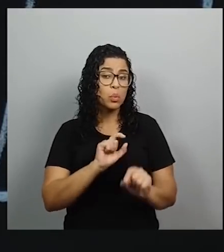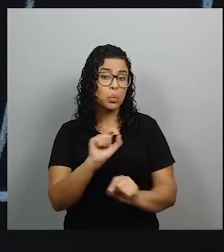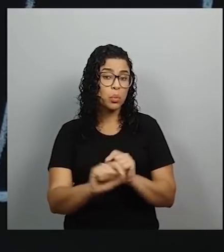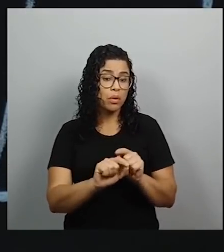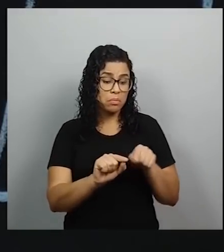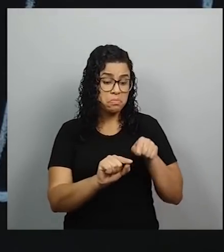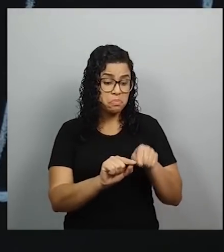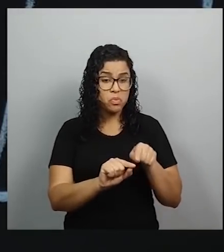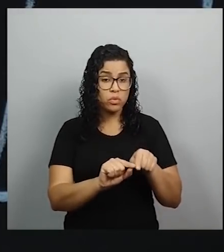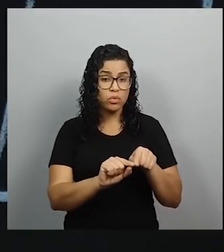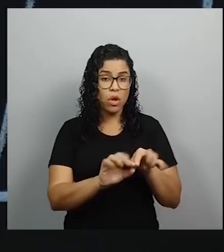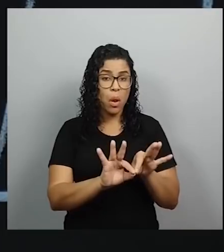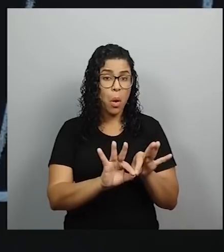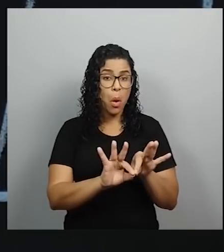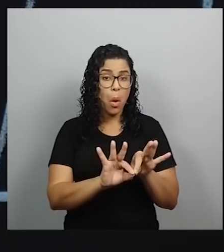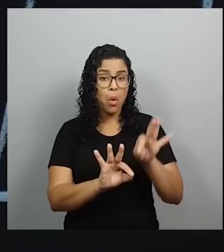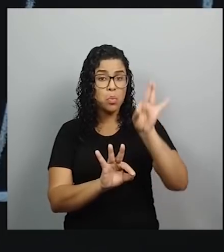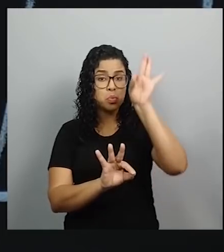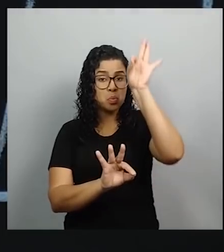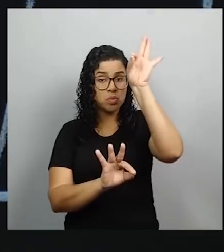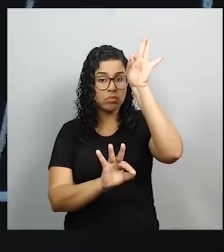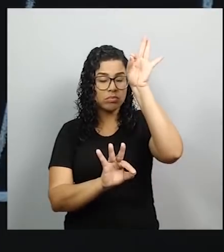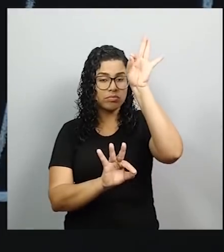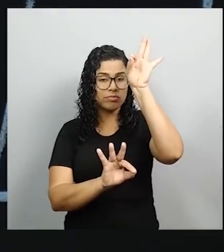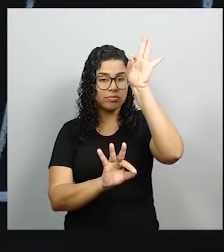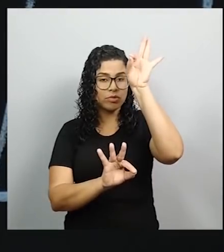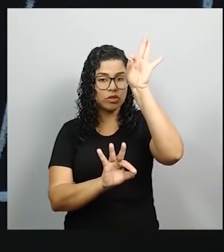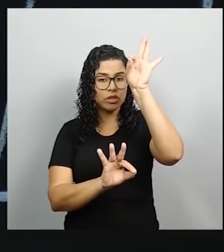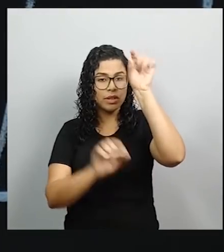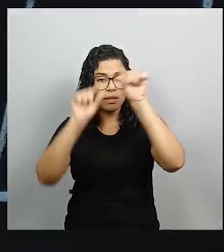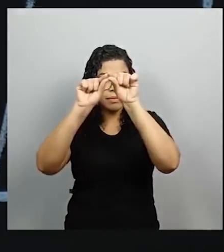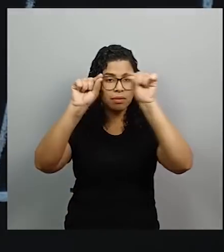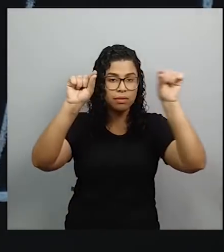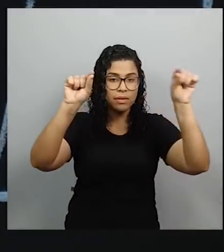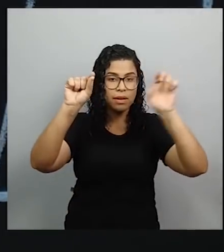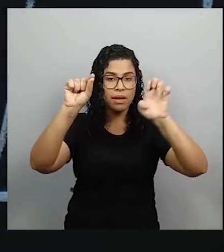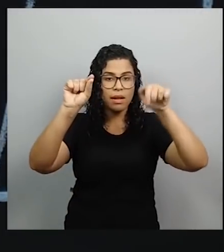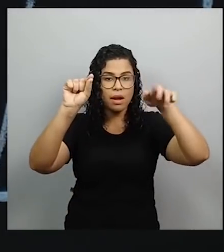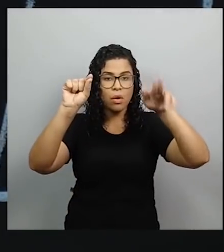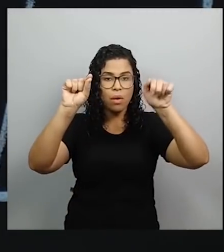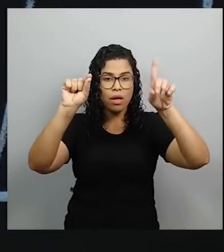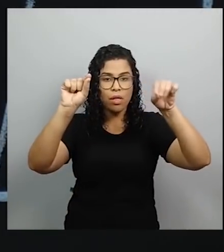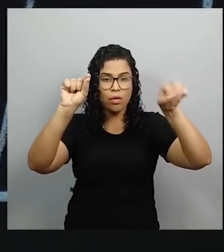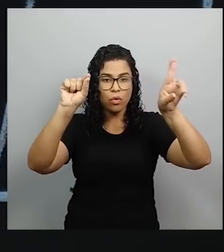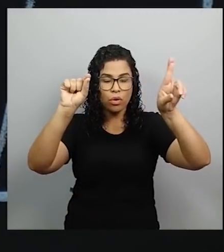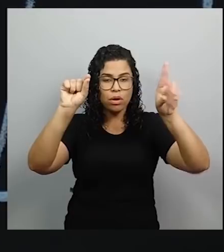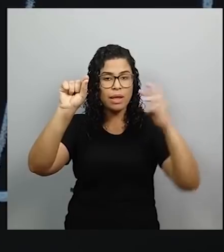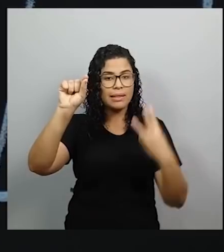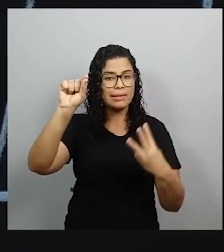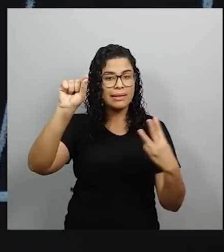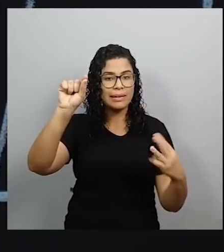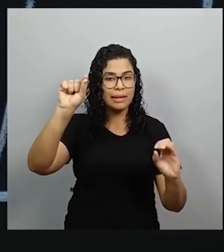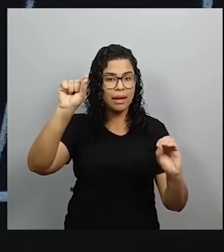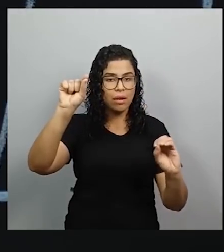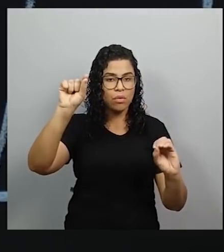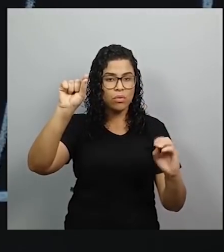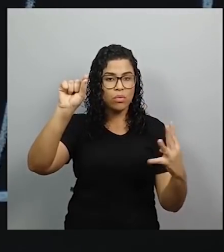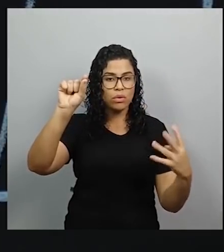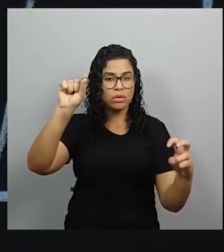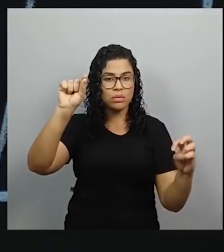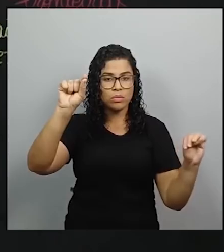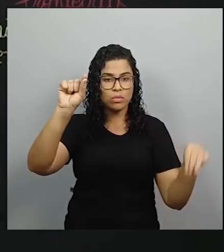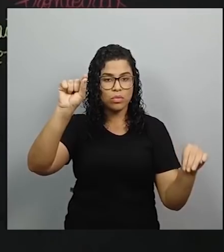estar distante da linha do Equador, 33 graus e 45 minutos em sentido sul. Tá entendendo